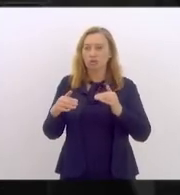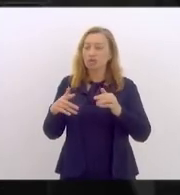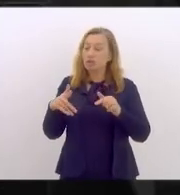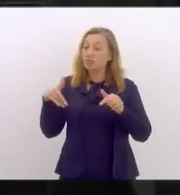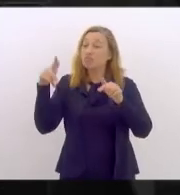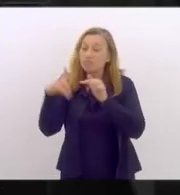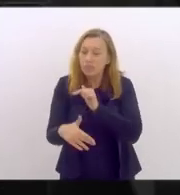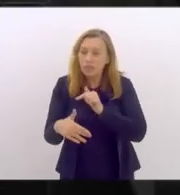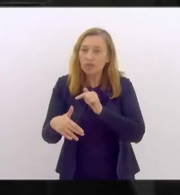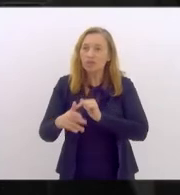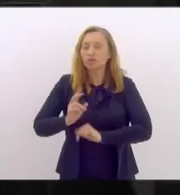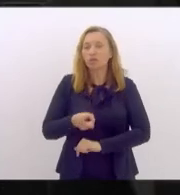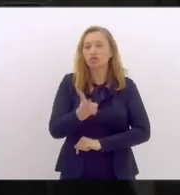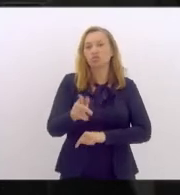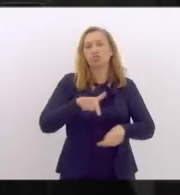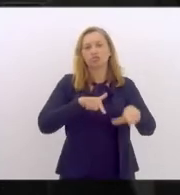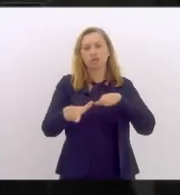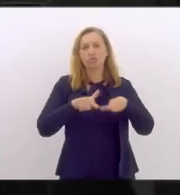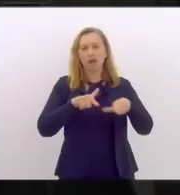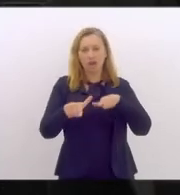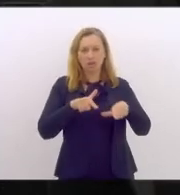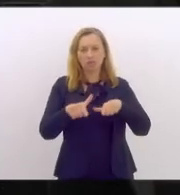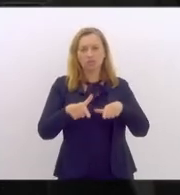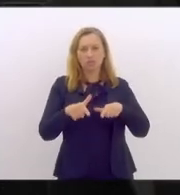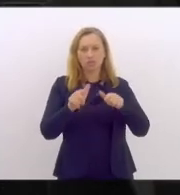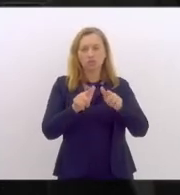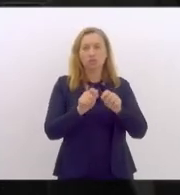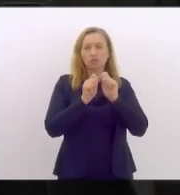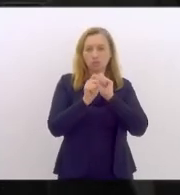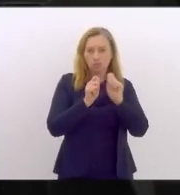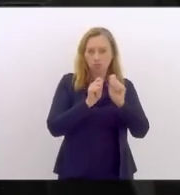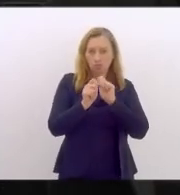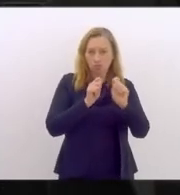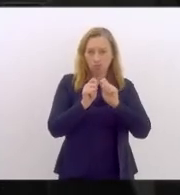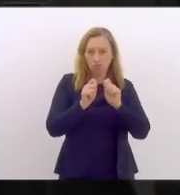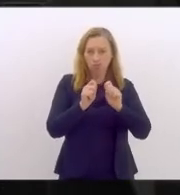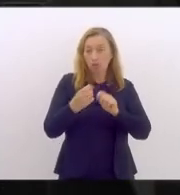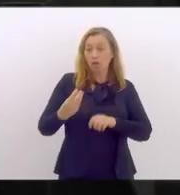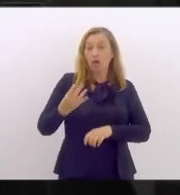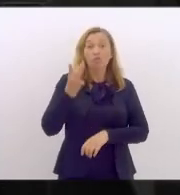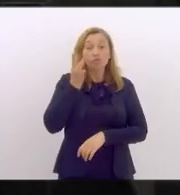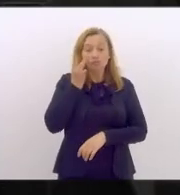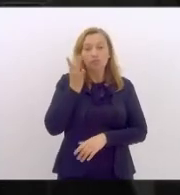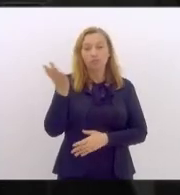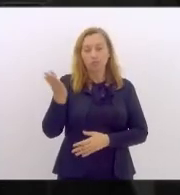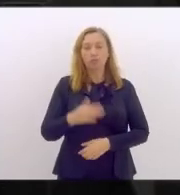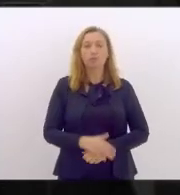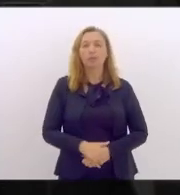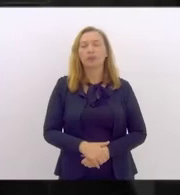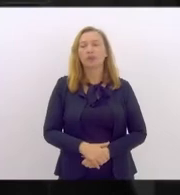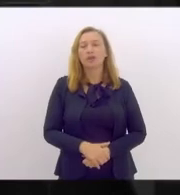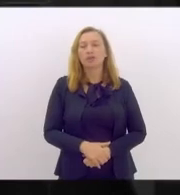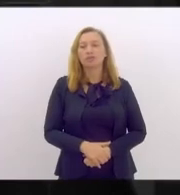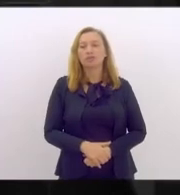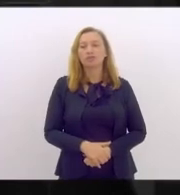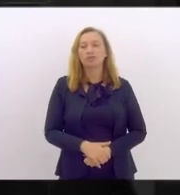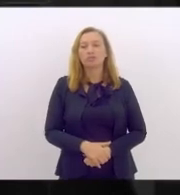de continuar o seu trabalho jornalístico que era feito ao vivo ao vivo